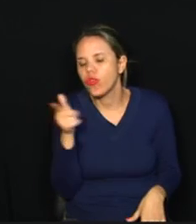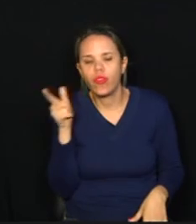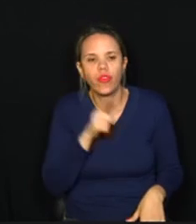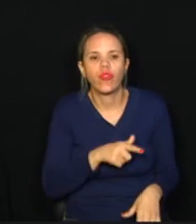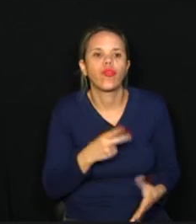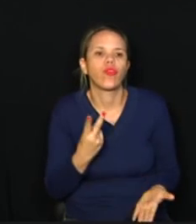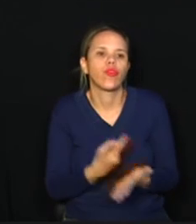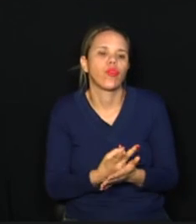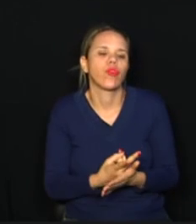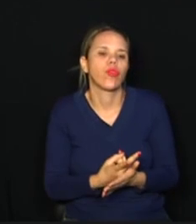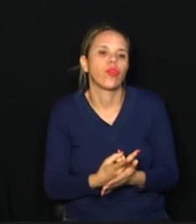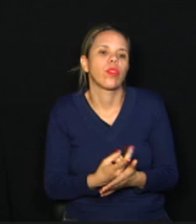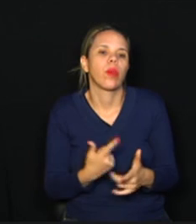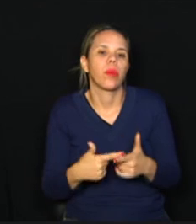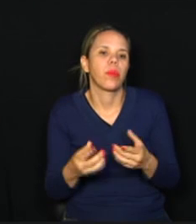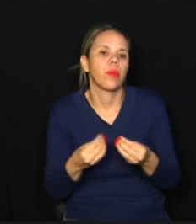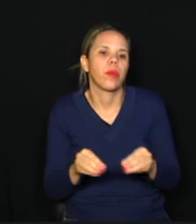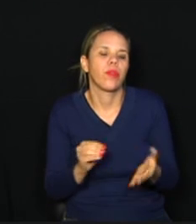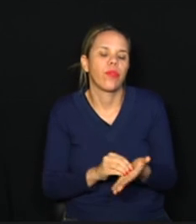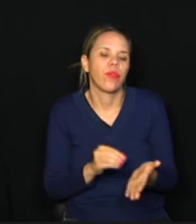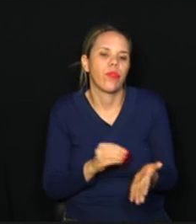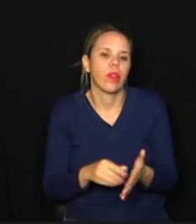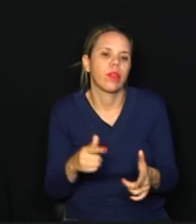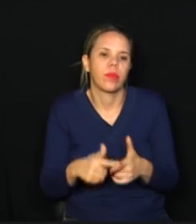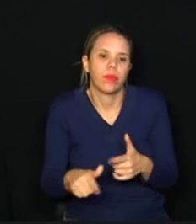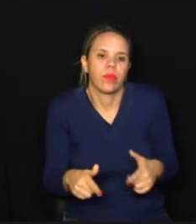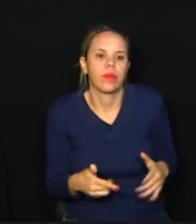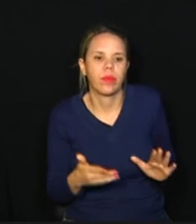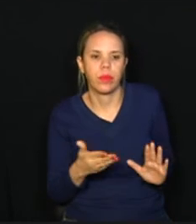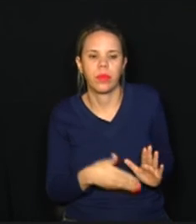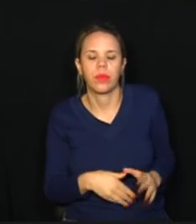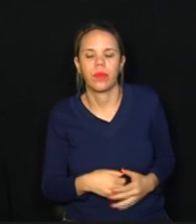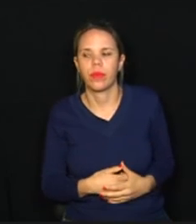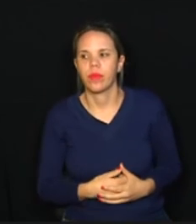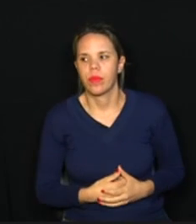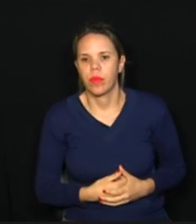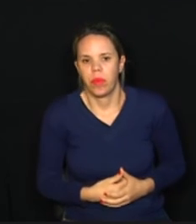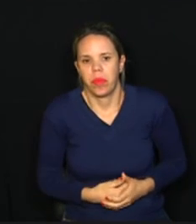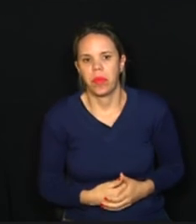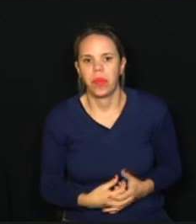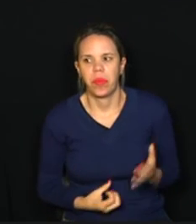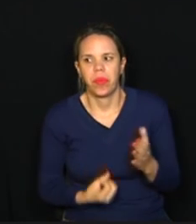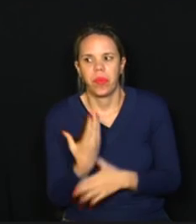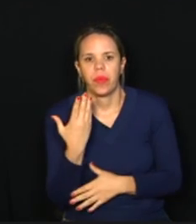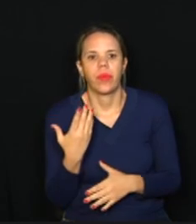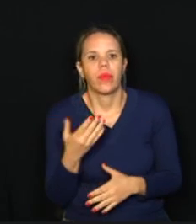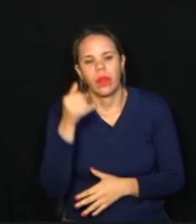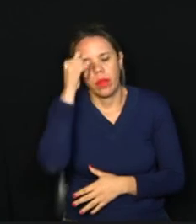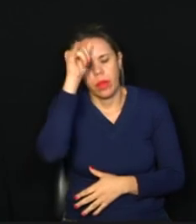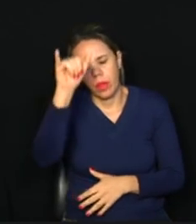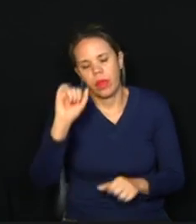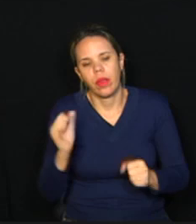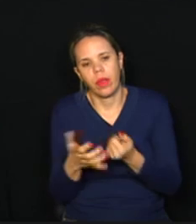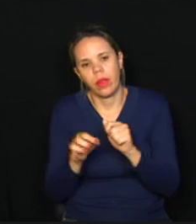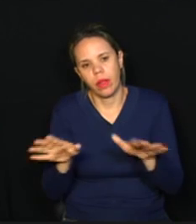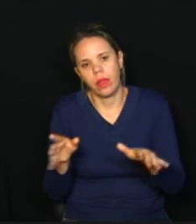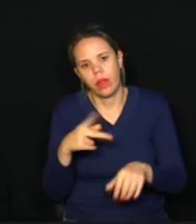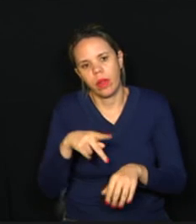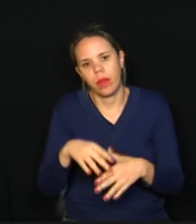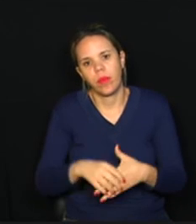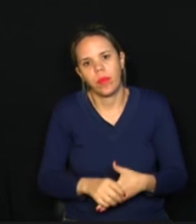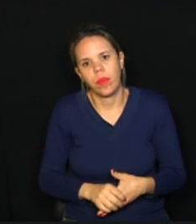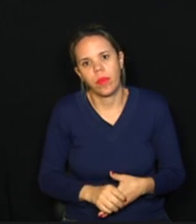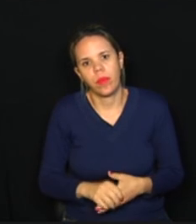mesmo com esse sucateamento, ter se revelado algo imprescindível para o combate à pandemia no país. Né? Se a